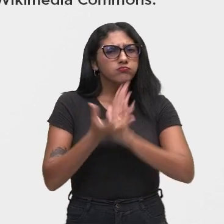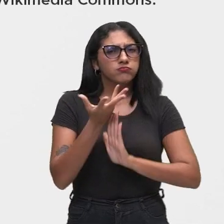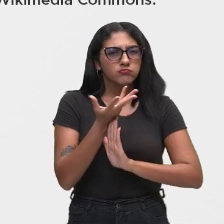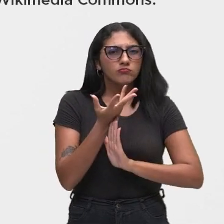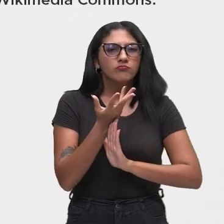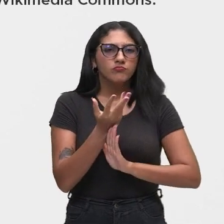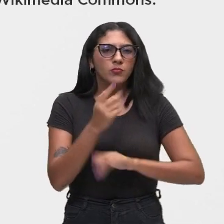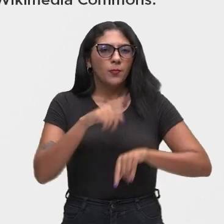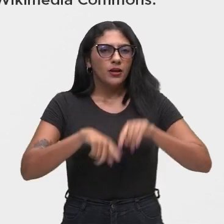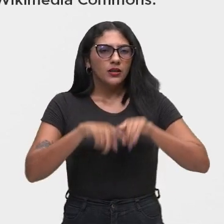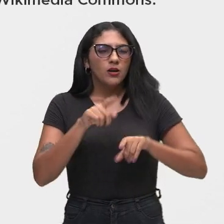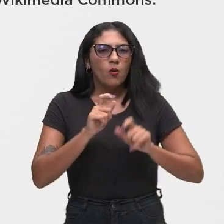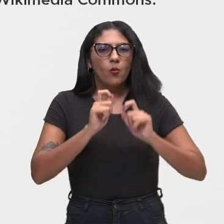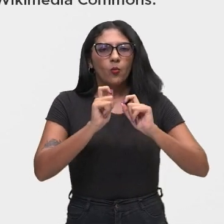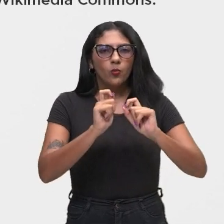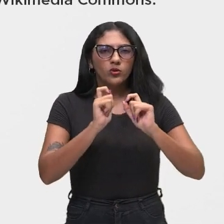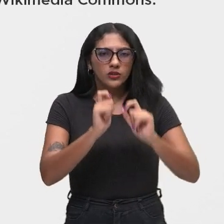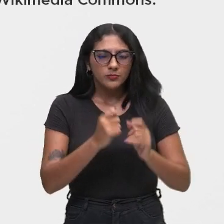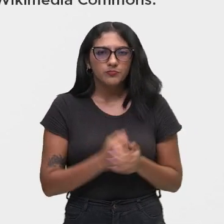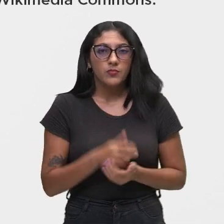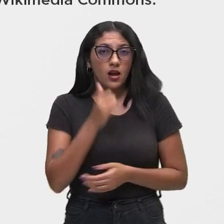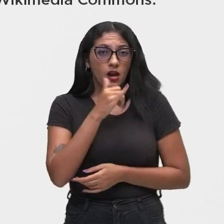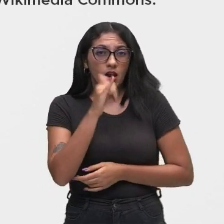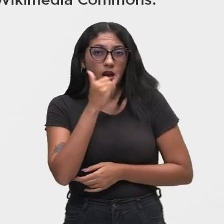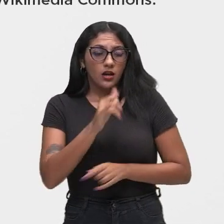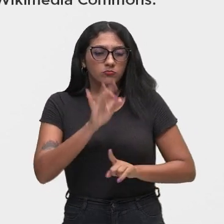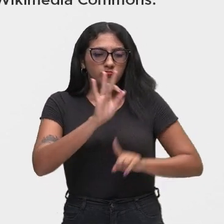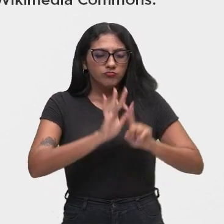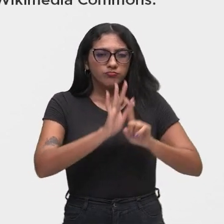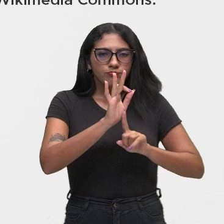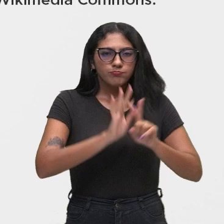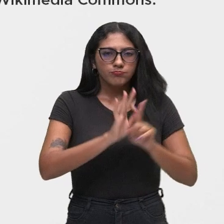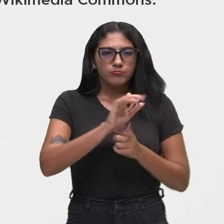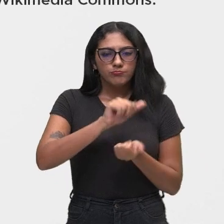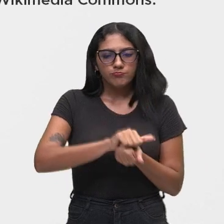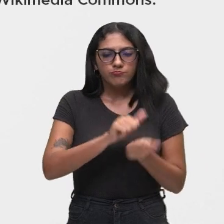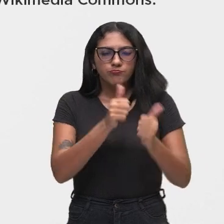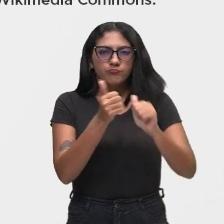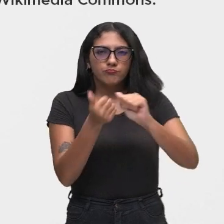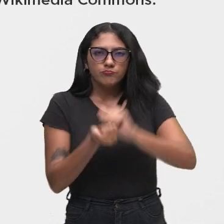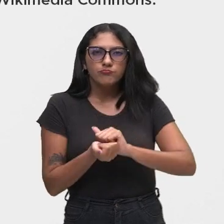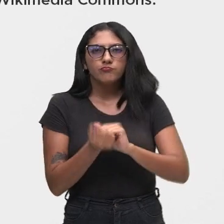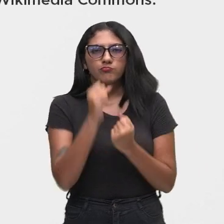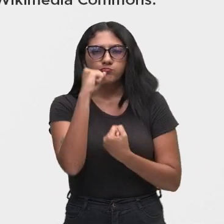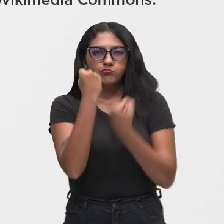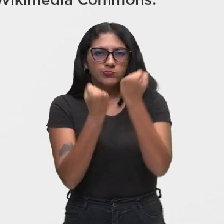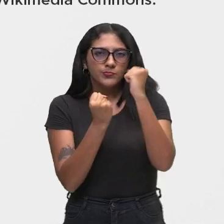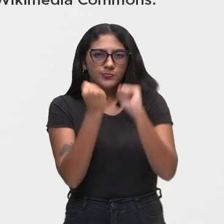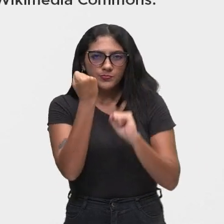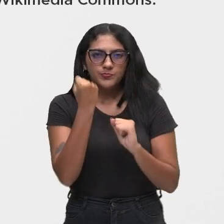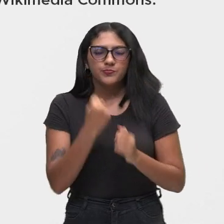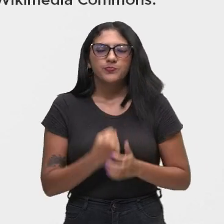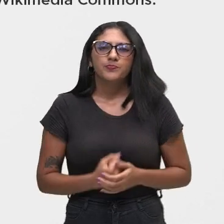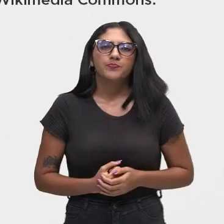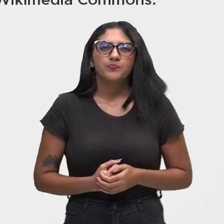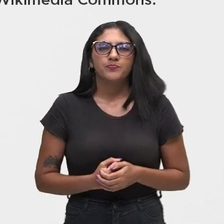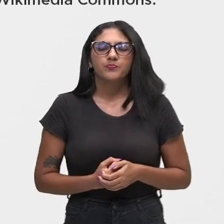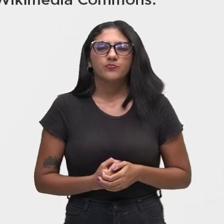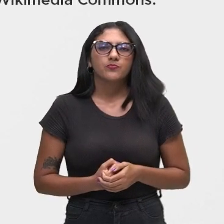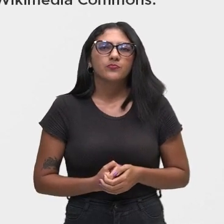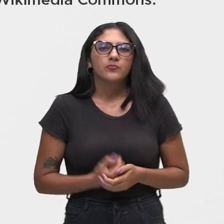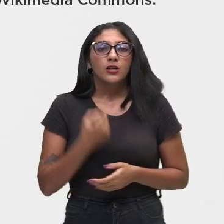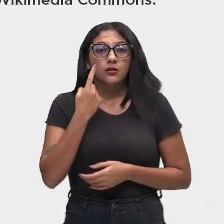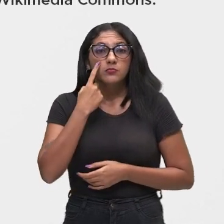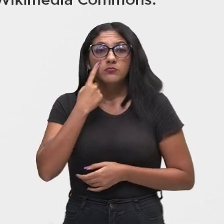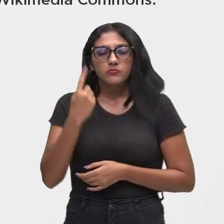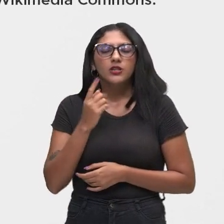né, energia térmica em energia mecânica. Então, aí